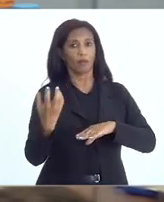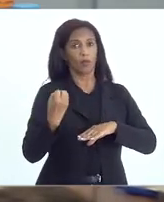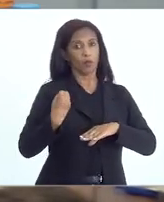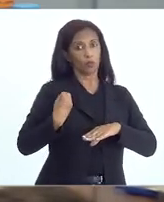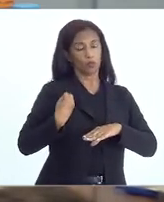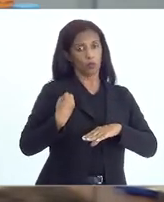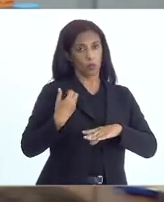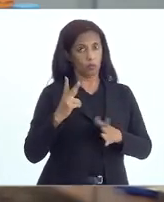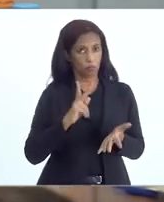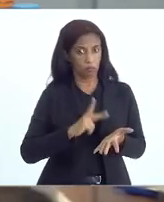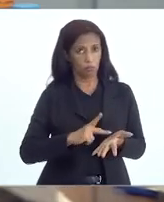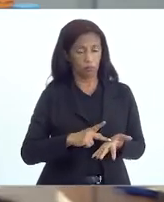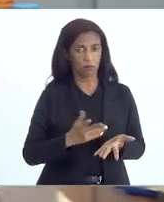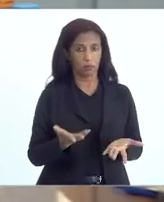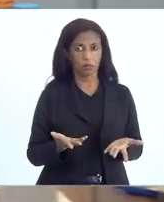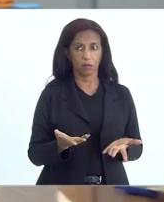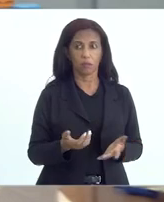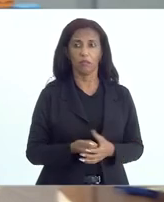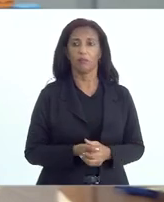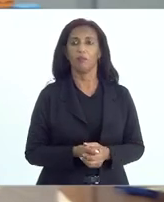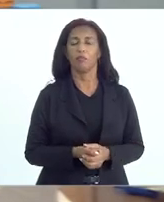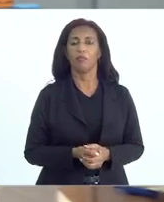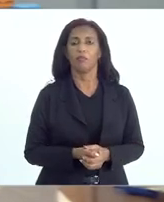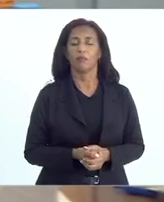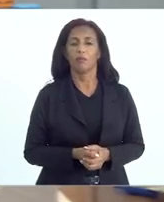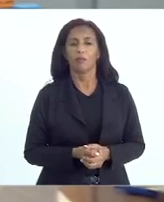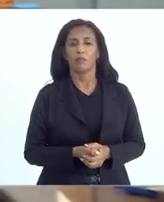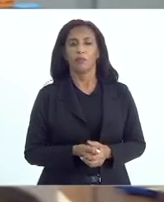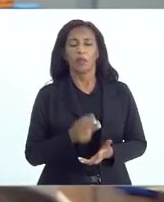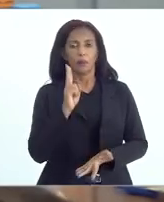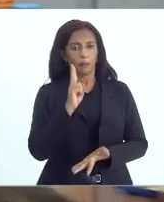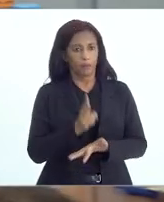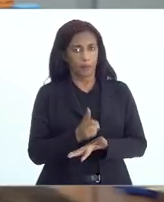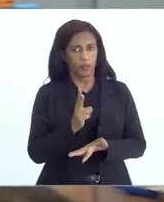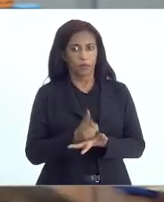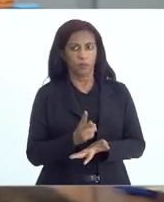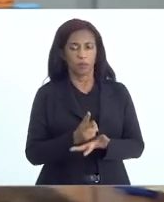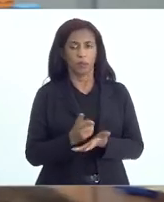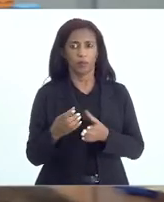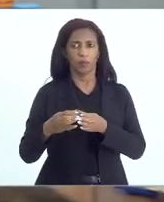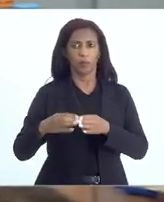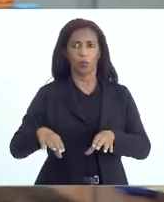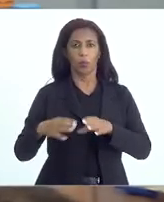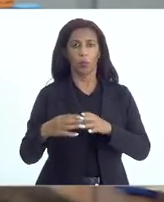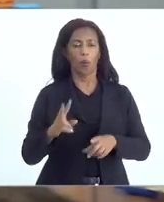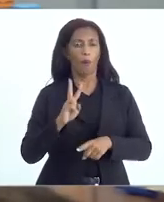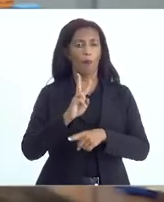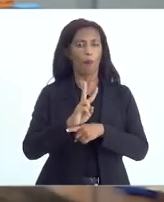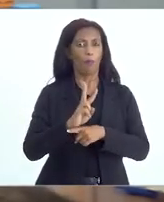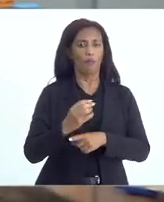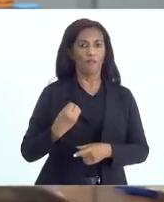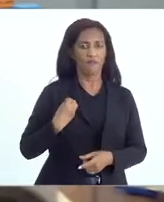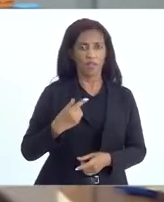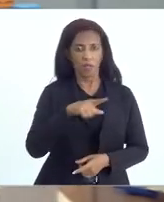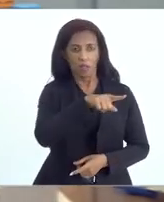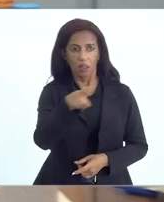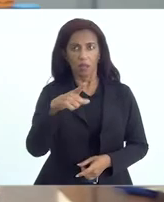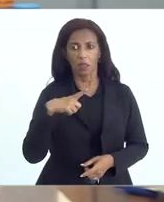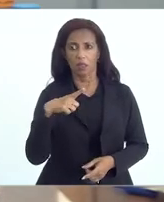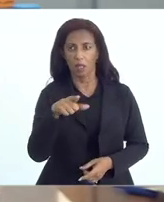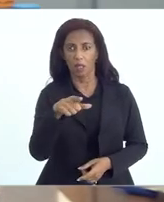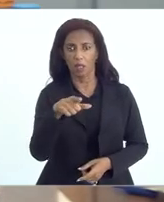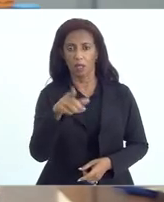originais é isso e a gente tem o mesmo caso do concurso de guarda-vidas tem alguém com curso de